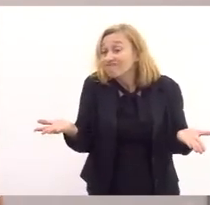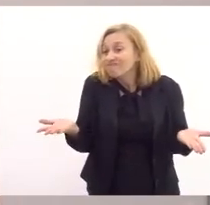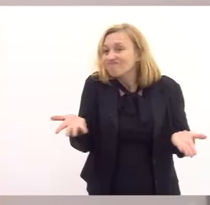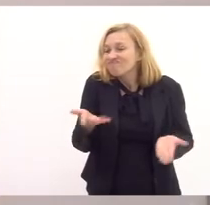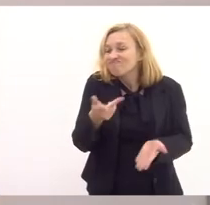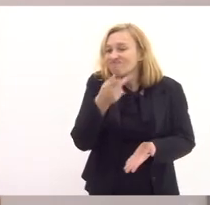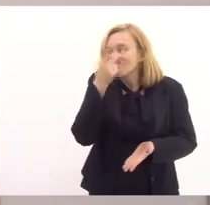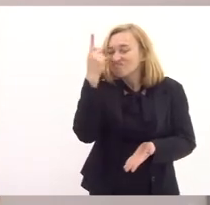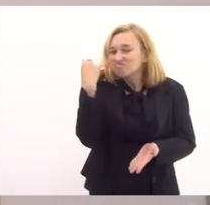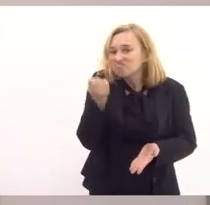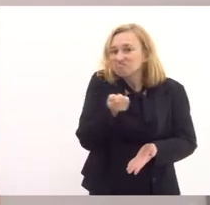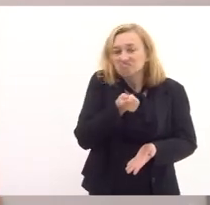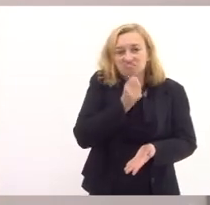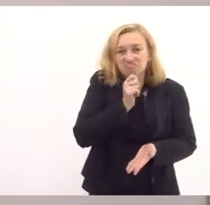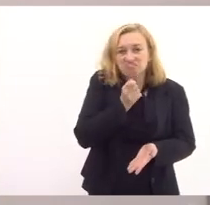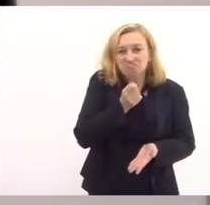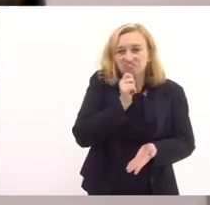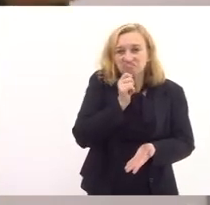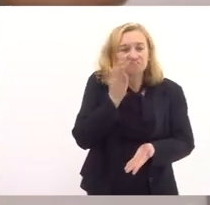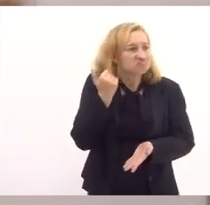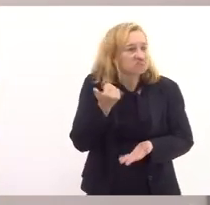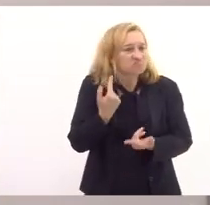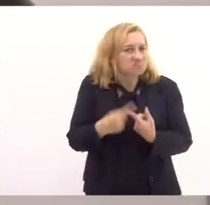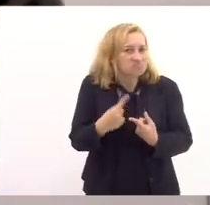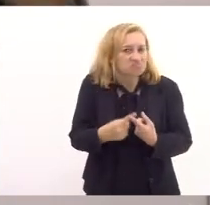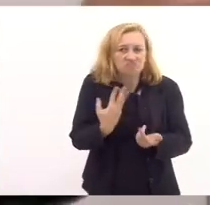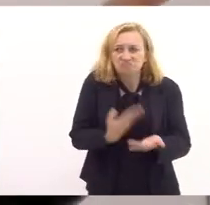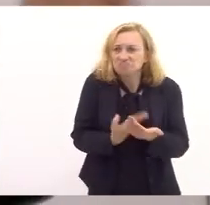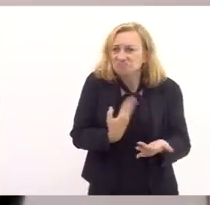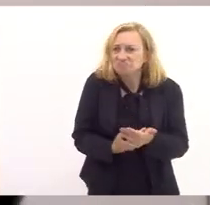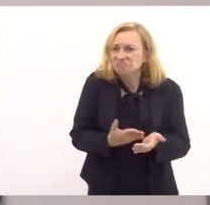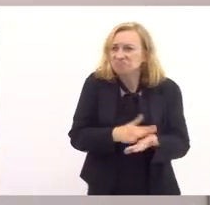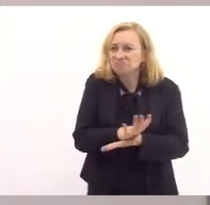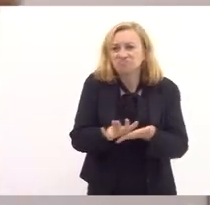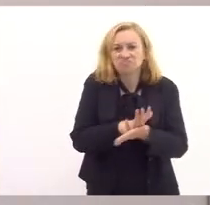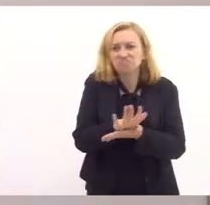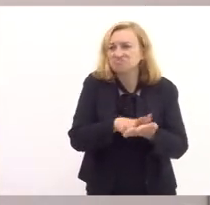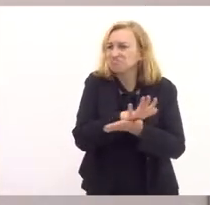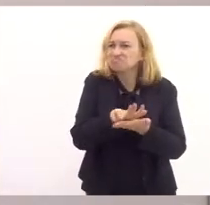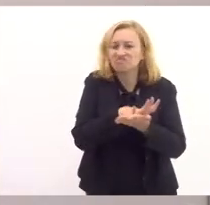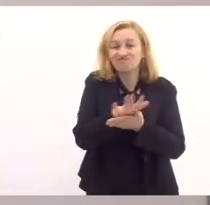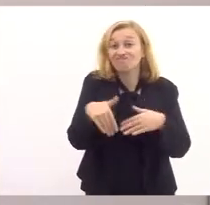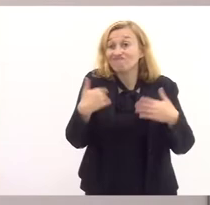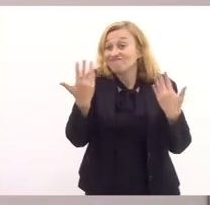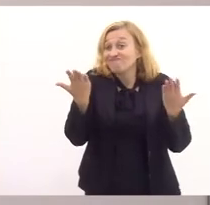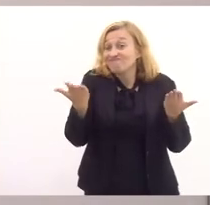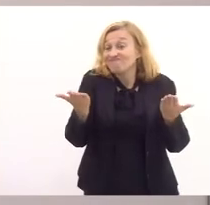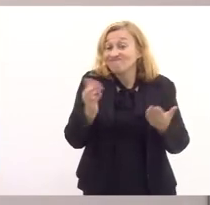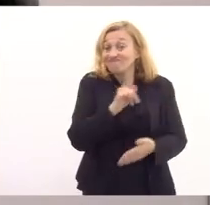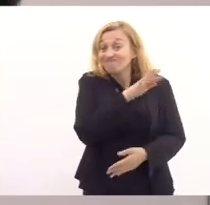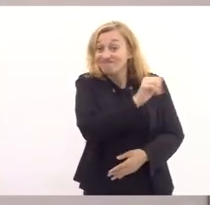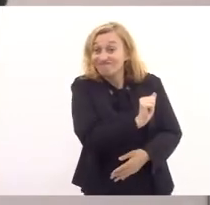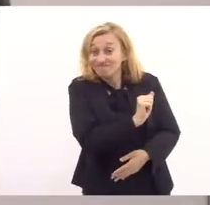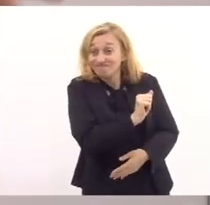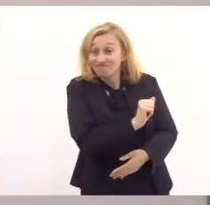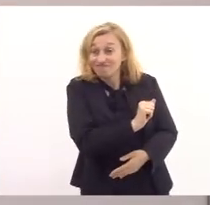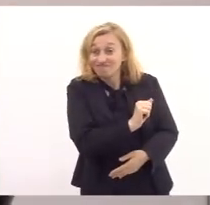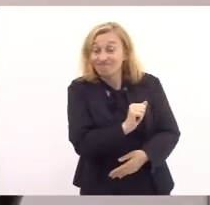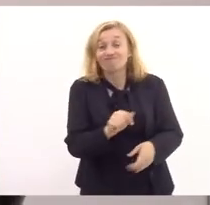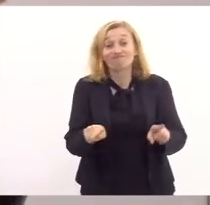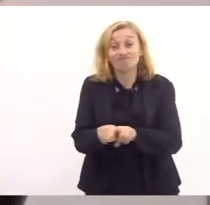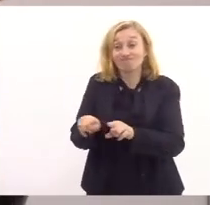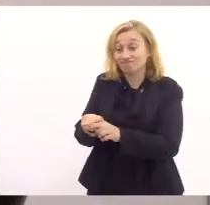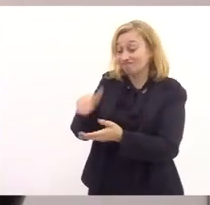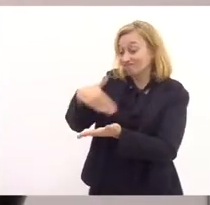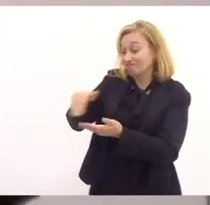Ninguém sabe. Sabe por quê? Não tem estudo nenhum, não tem curva de equilíbrio nenhuma, não tem nada. Nem na agência e muito menos na